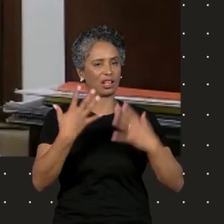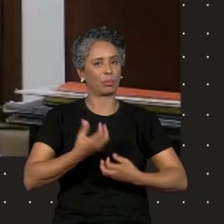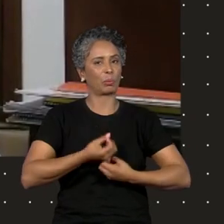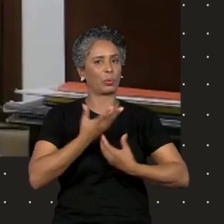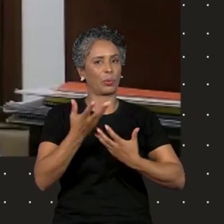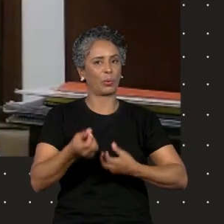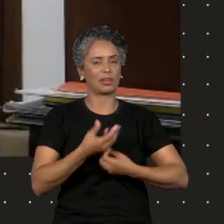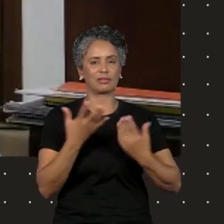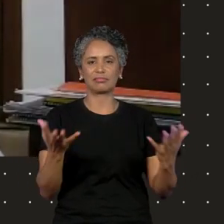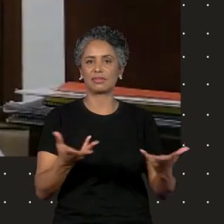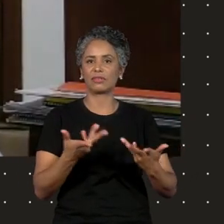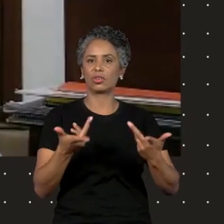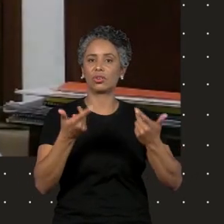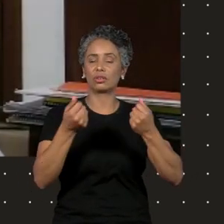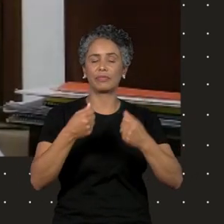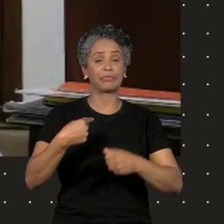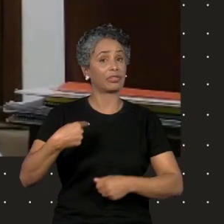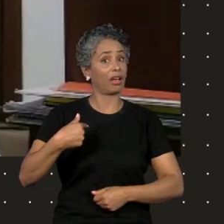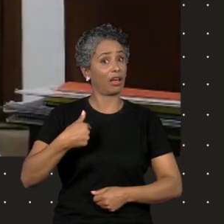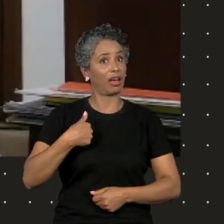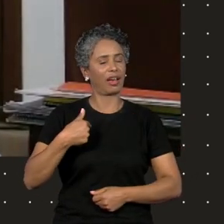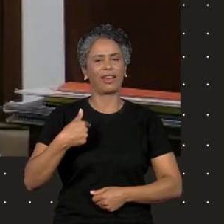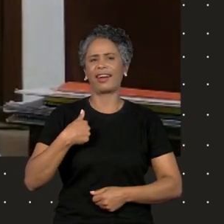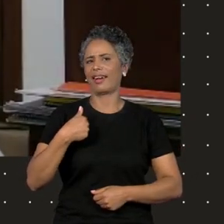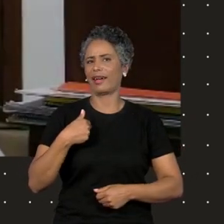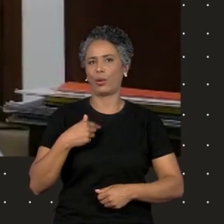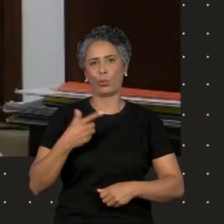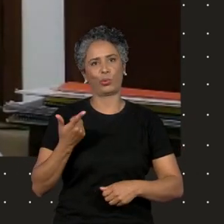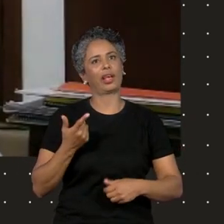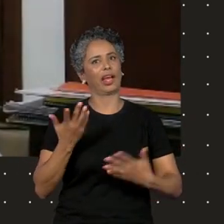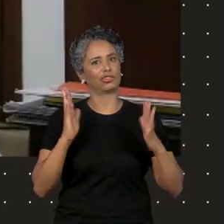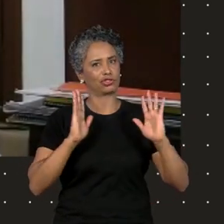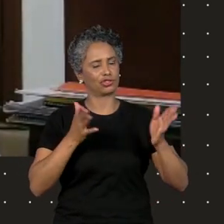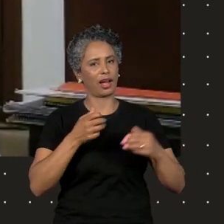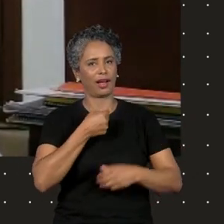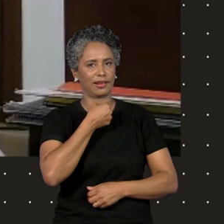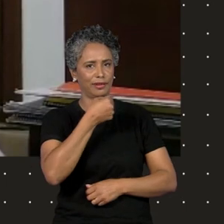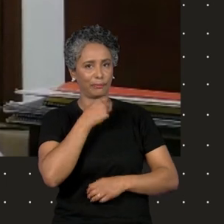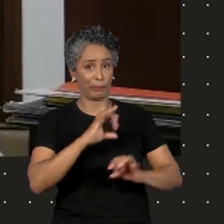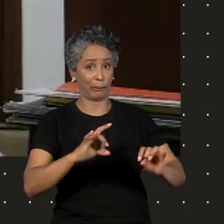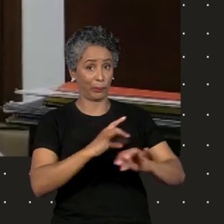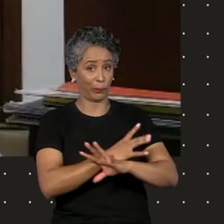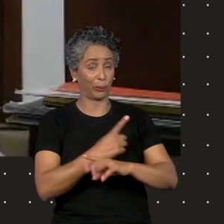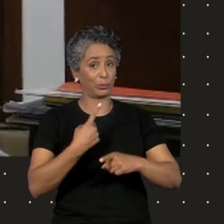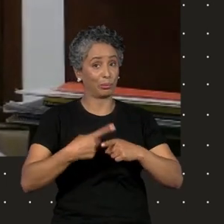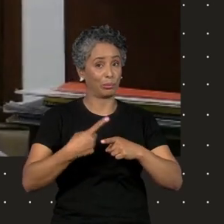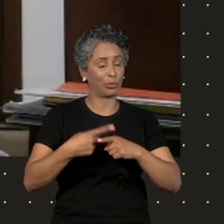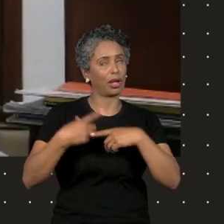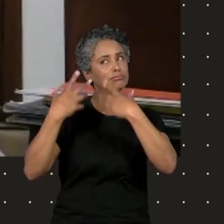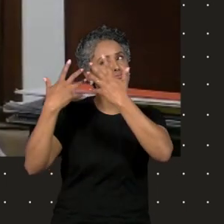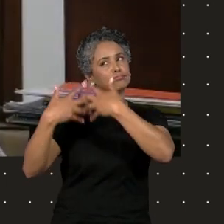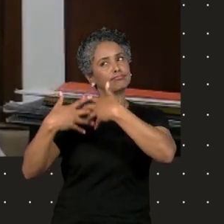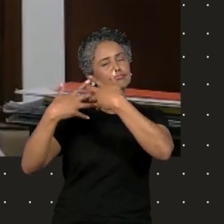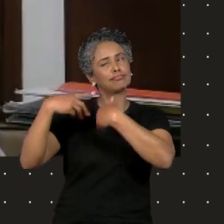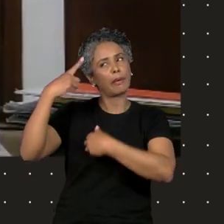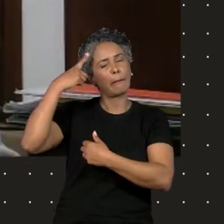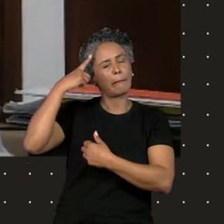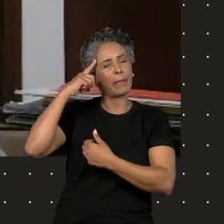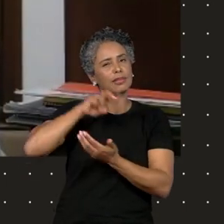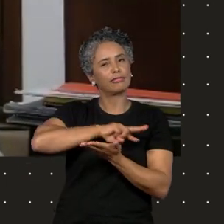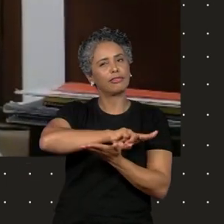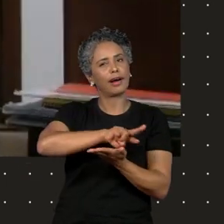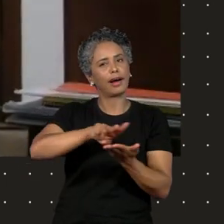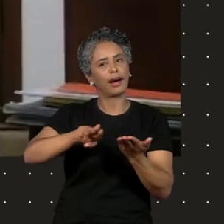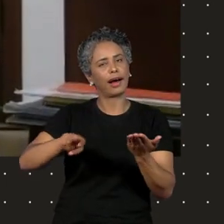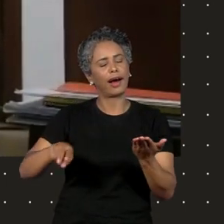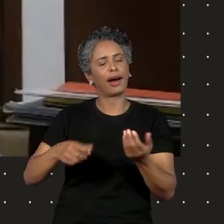Eu fico por aqui porque, senão, eu vou ter que também pensar em muito mais coisas para poder dizer